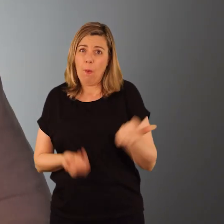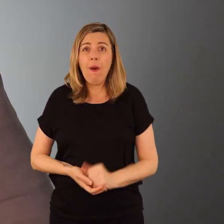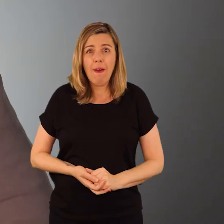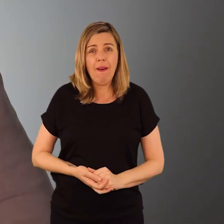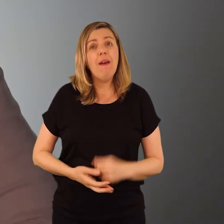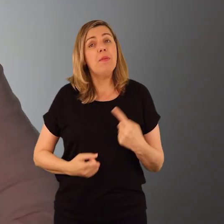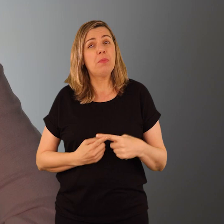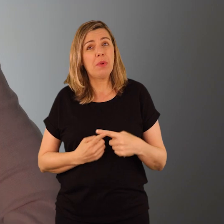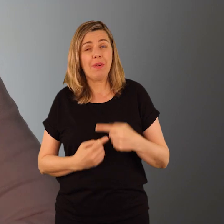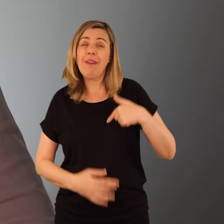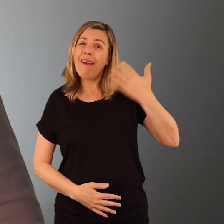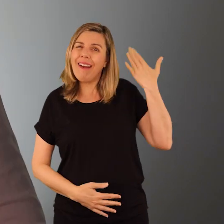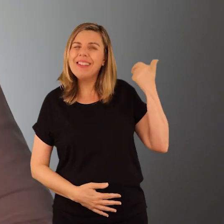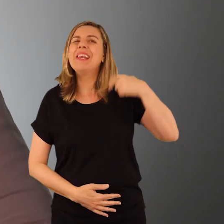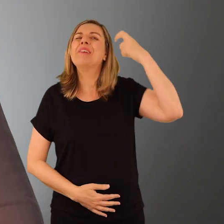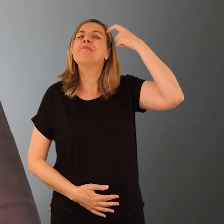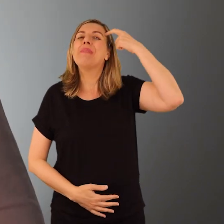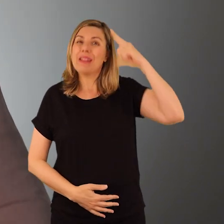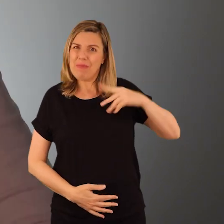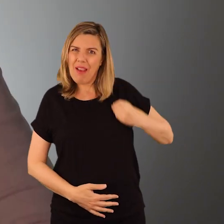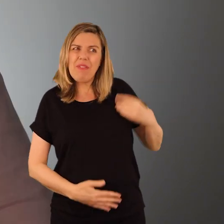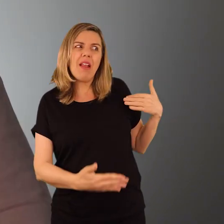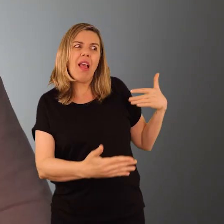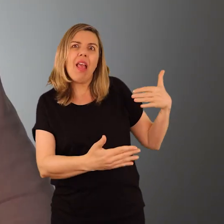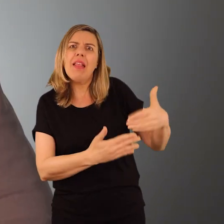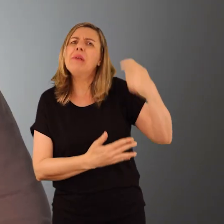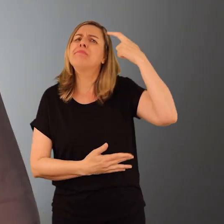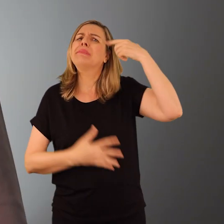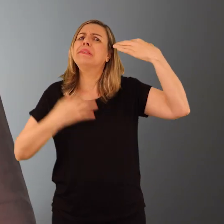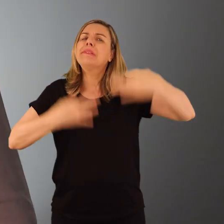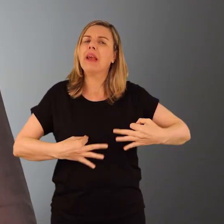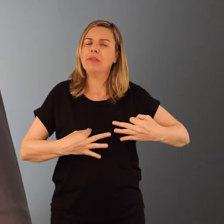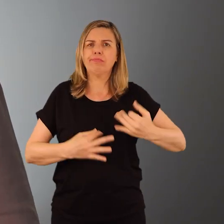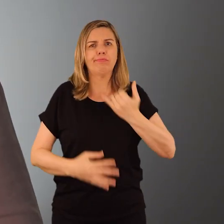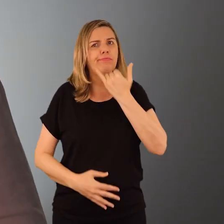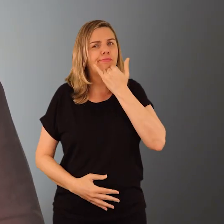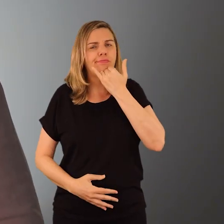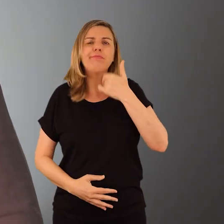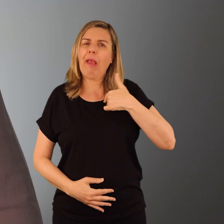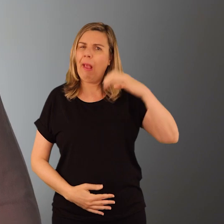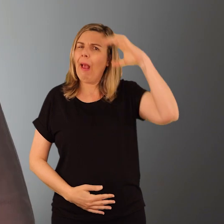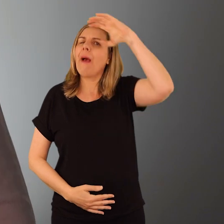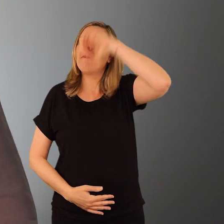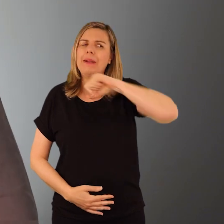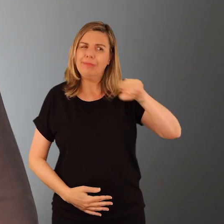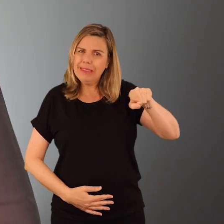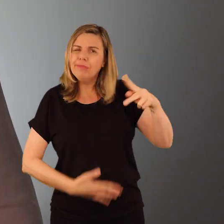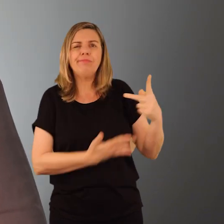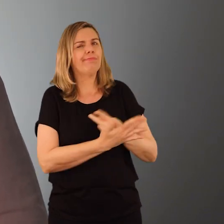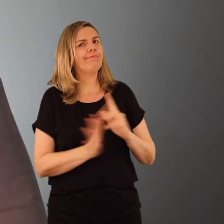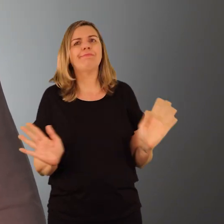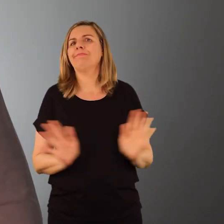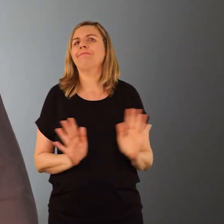eu, na verdade, achava que estava certo o jeito que eu estava vivendo, mas eu estou aprendendo que não é certo, né,